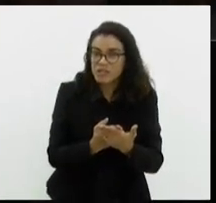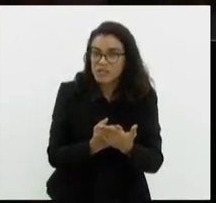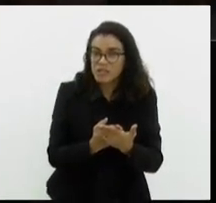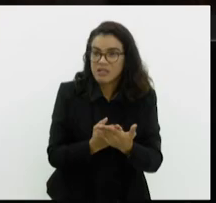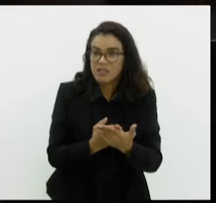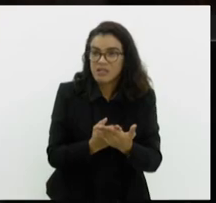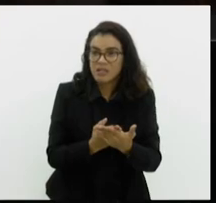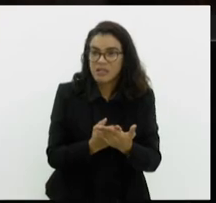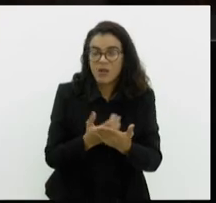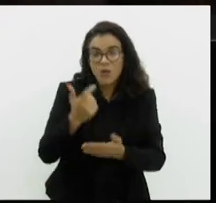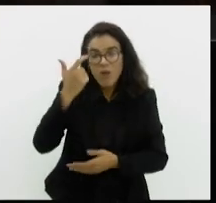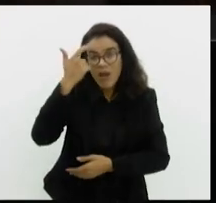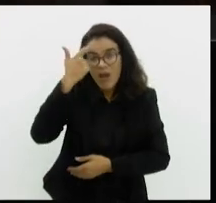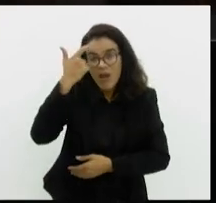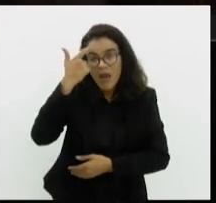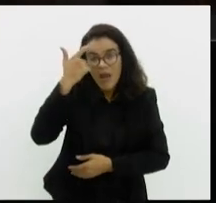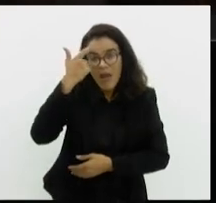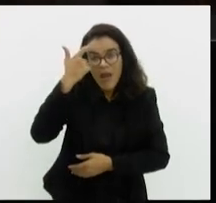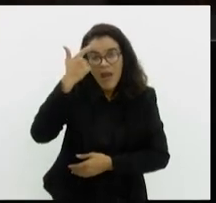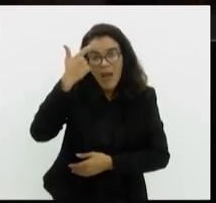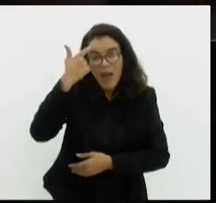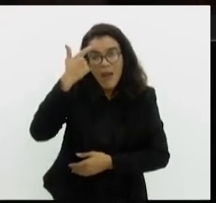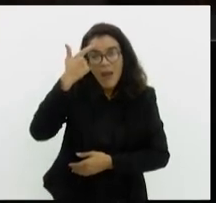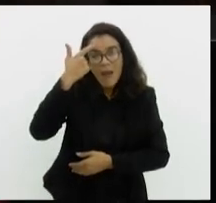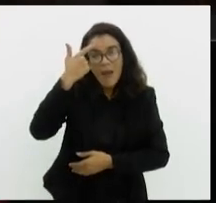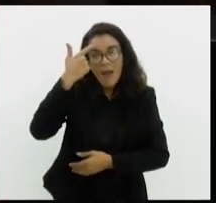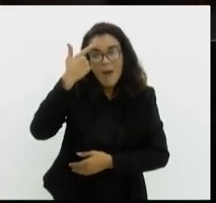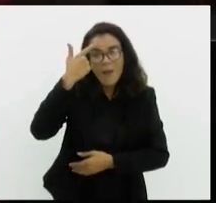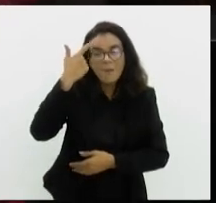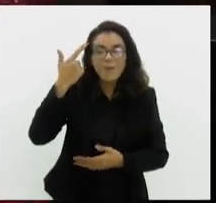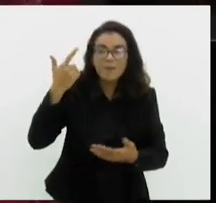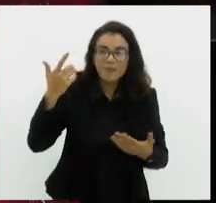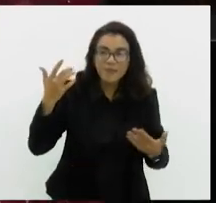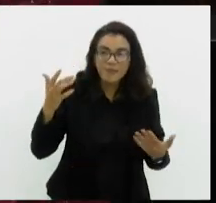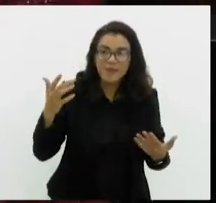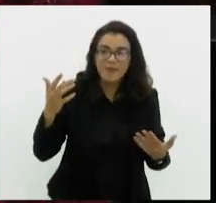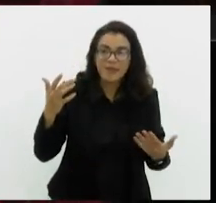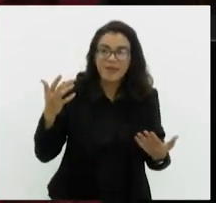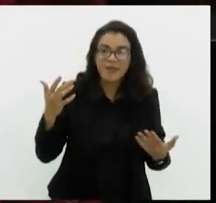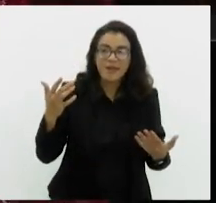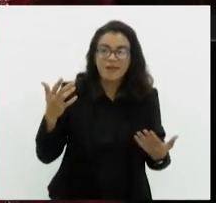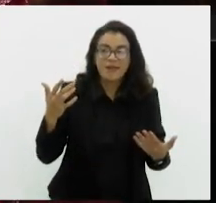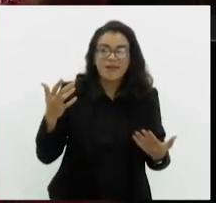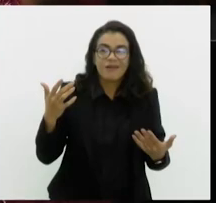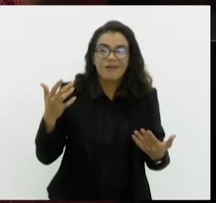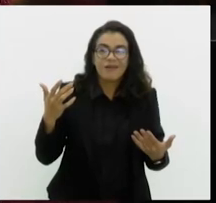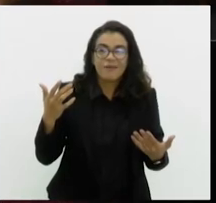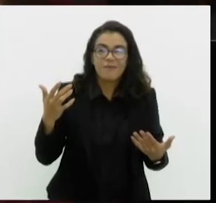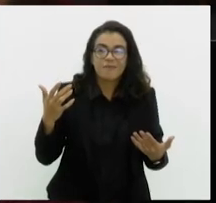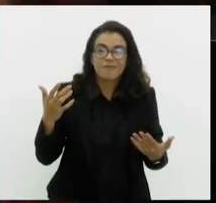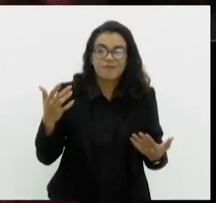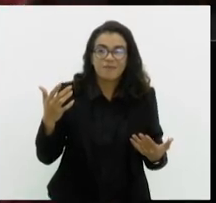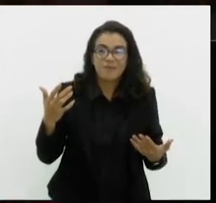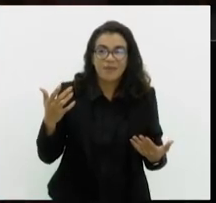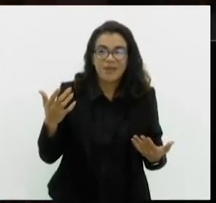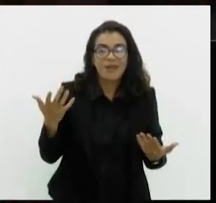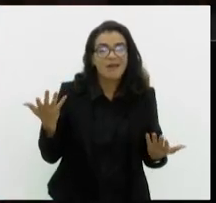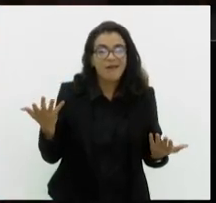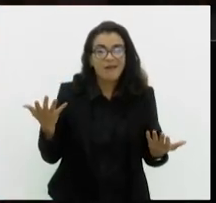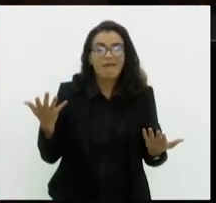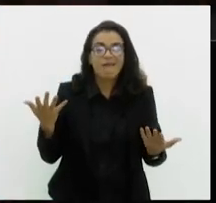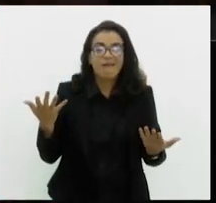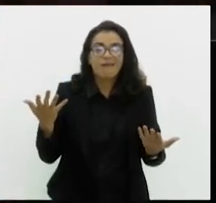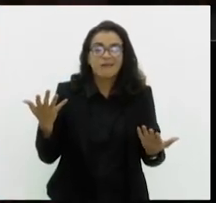o pensamento flui com muito mais rapidez do que algum tempo atrás. E eu estive até estudando e lendo sobre